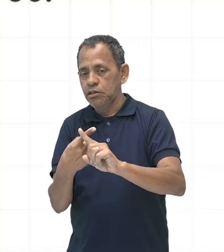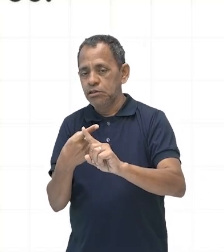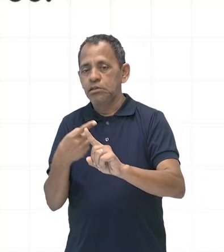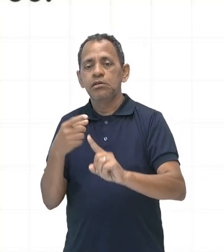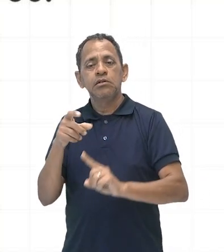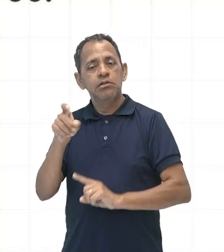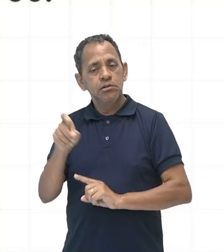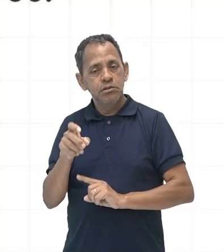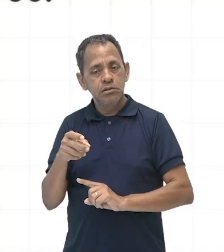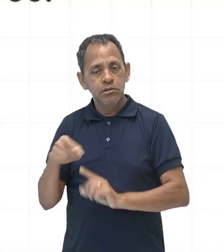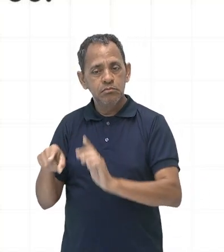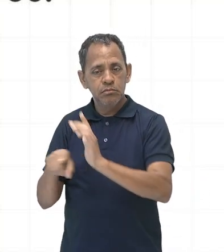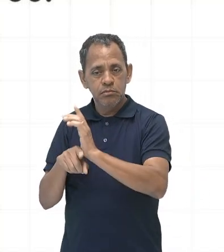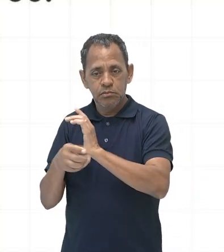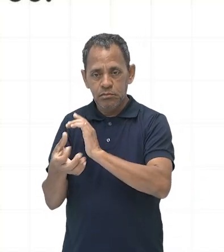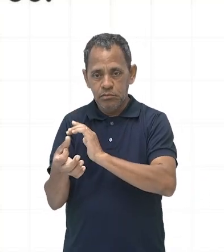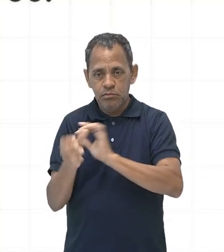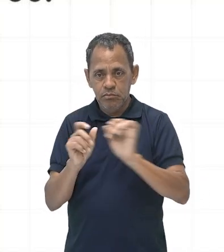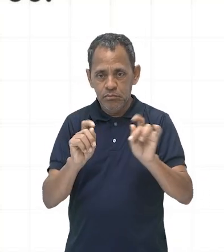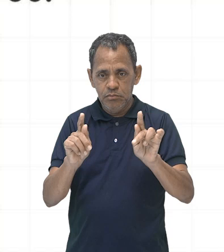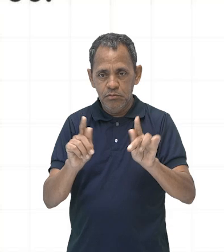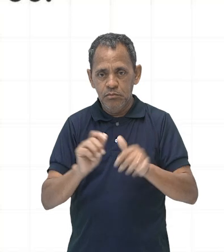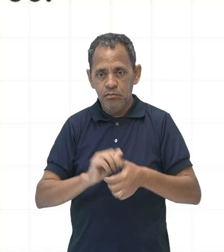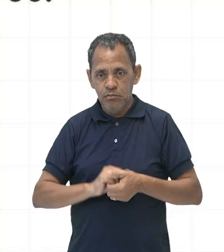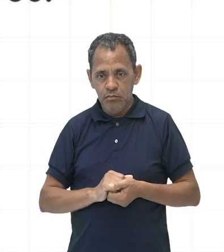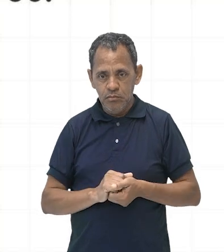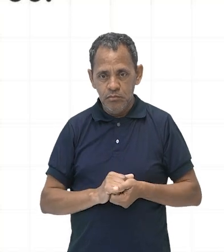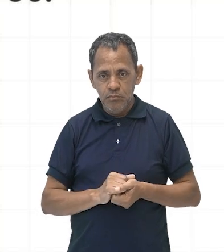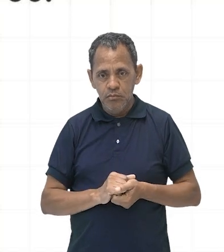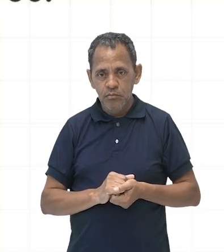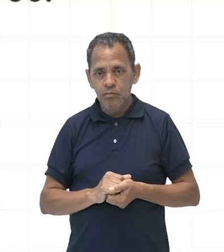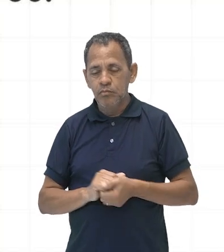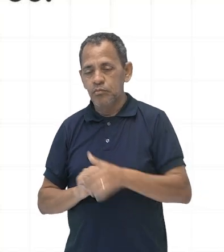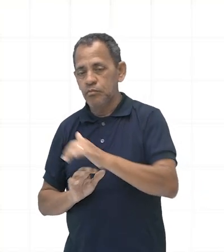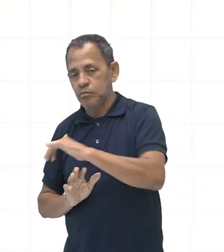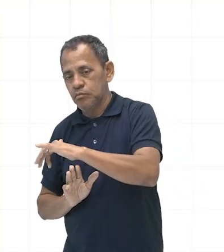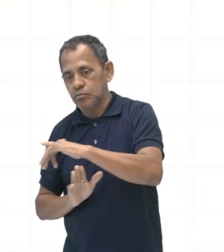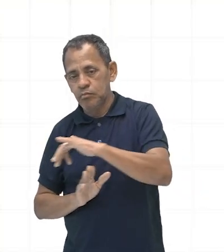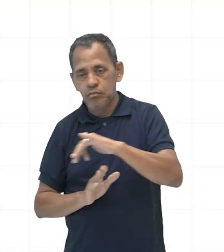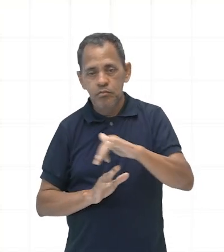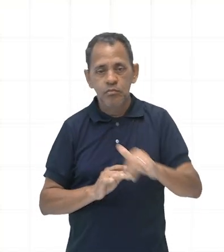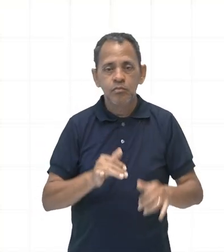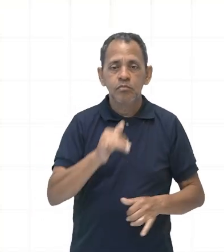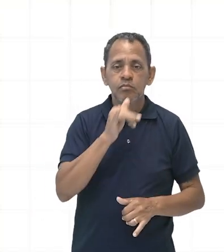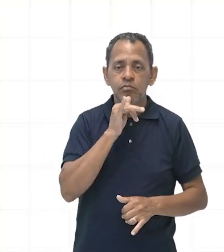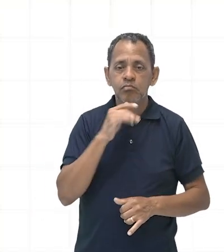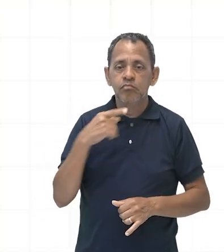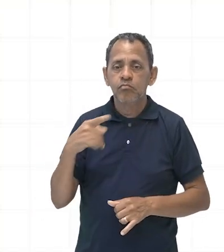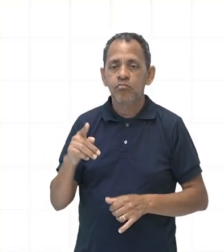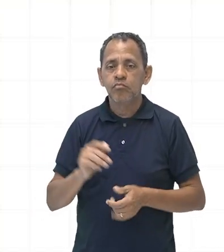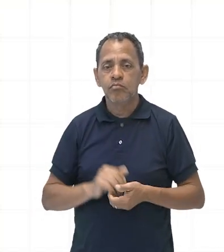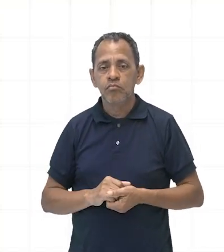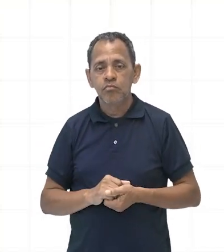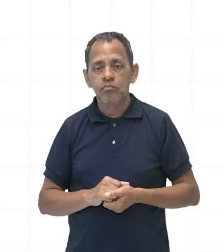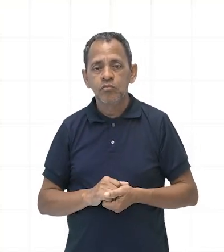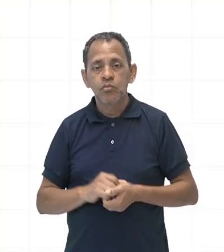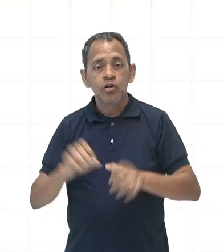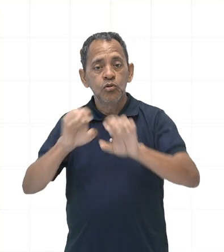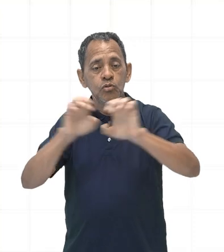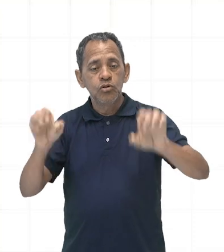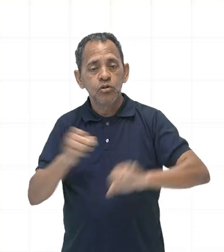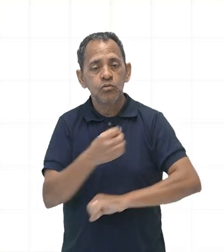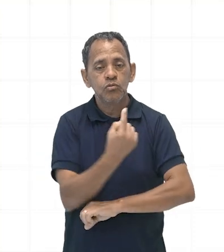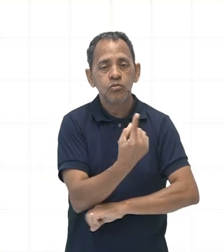menos 6. Tudo bem? Uma outra forma, um outro exemplo. Dada a expressão